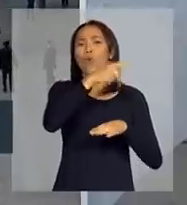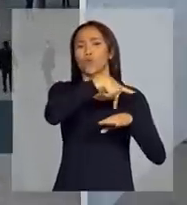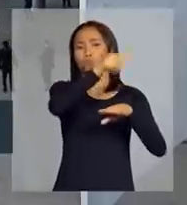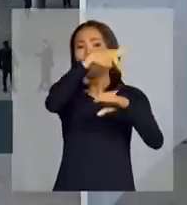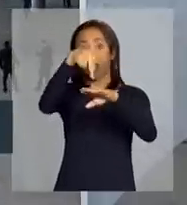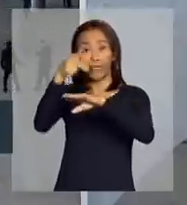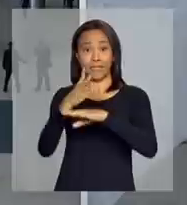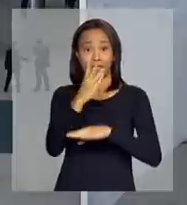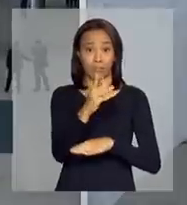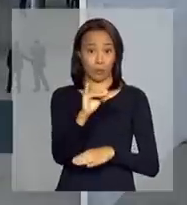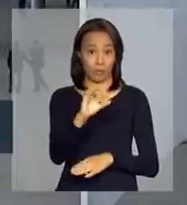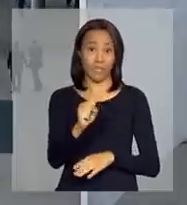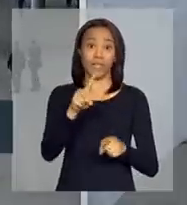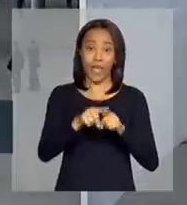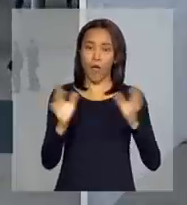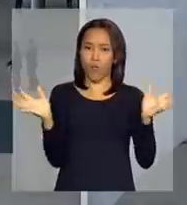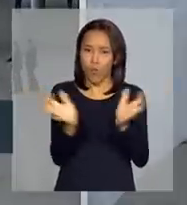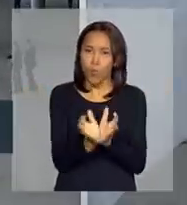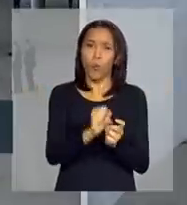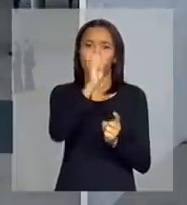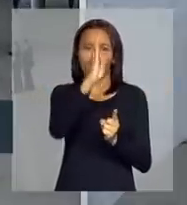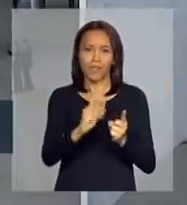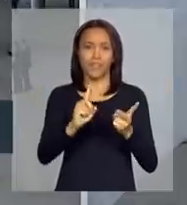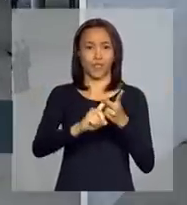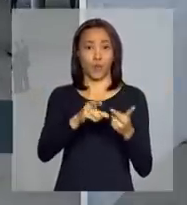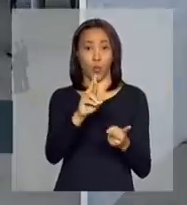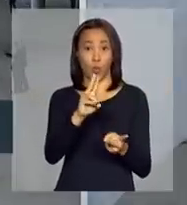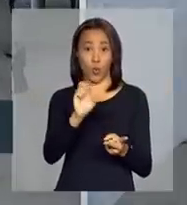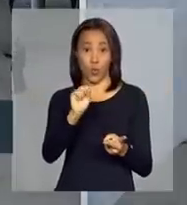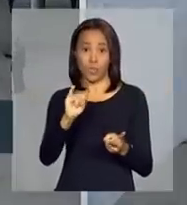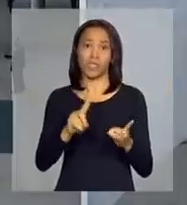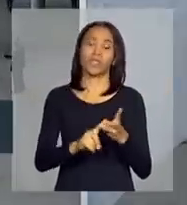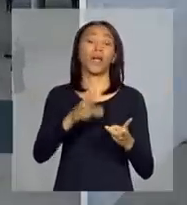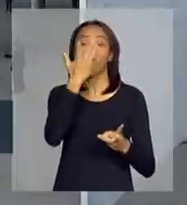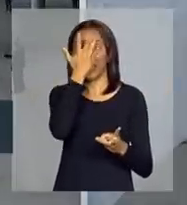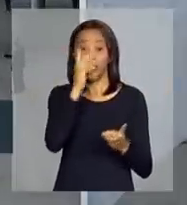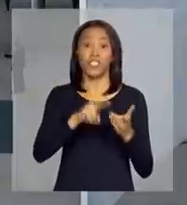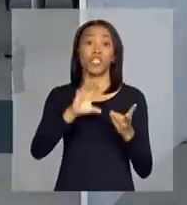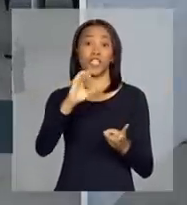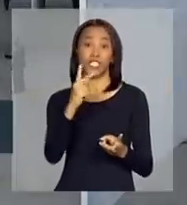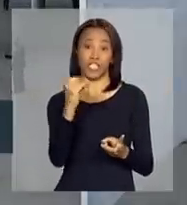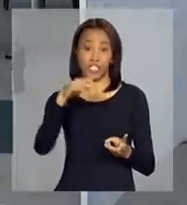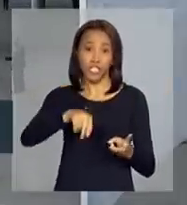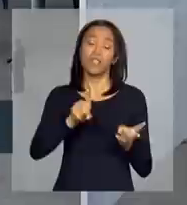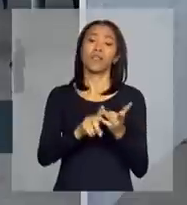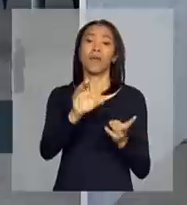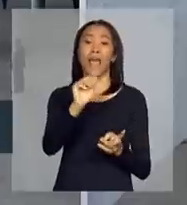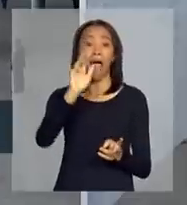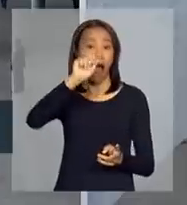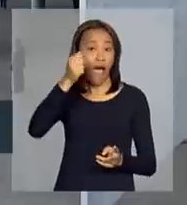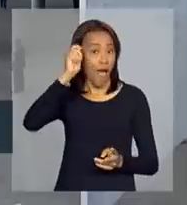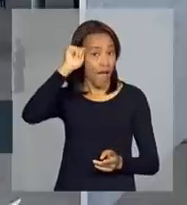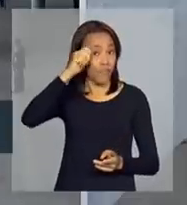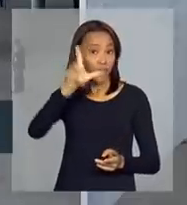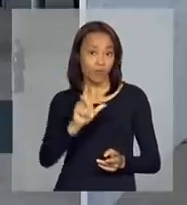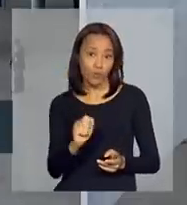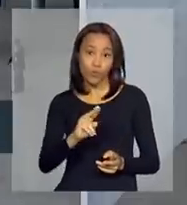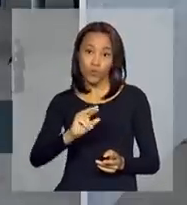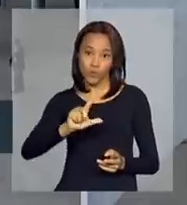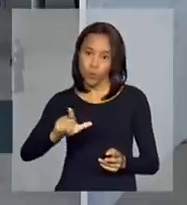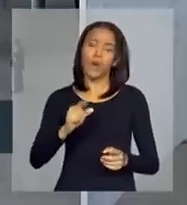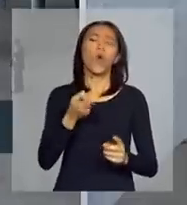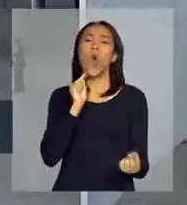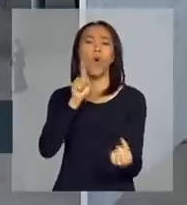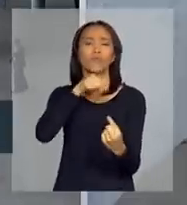integrantes do BRICS, que é o bloco formado por Brasil, Rússia, Índia, China e África do Sul. Jornais brasileiros apontam que a